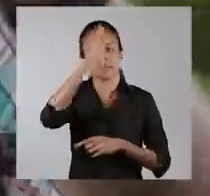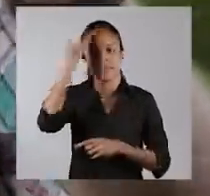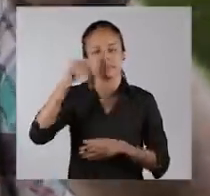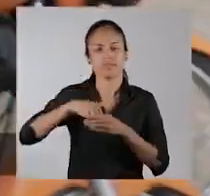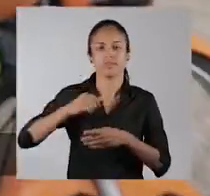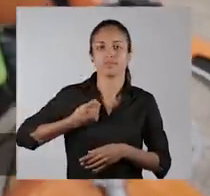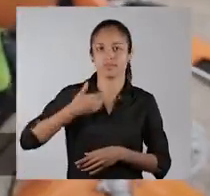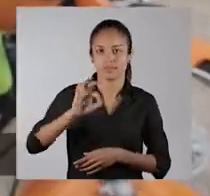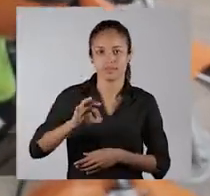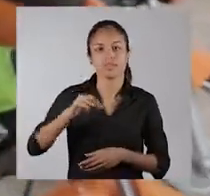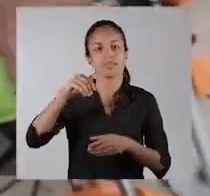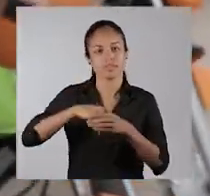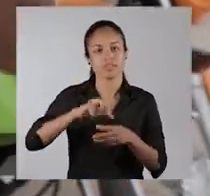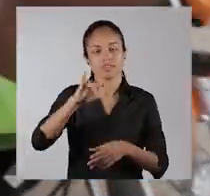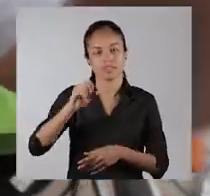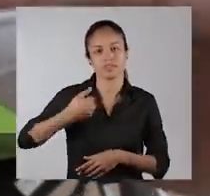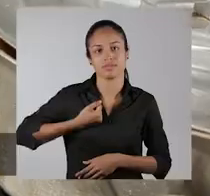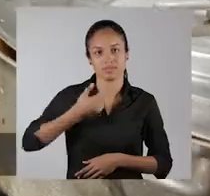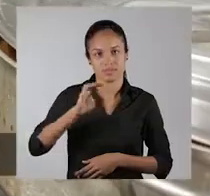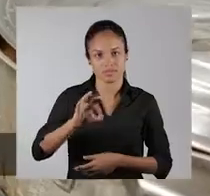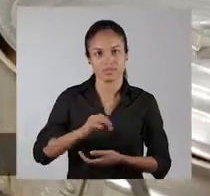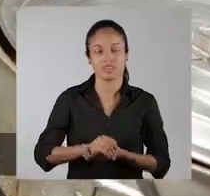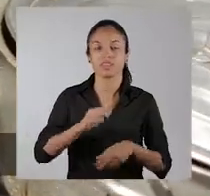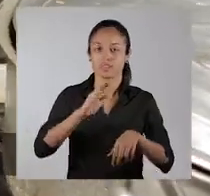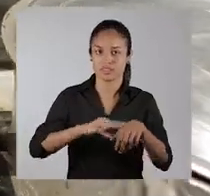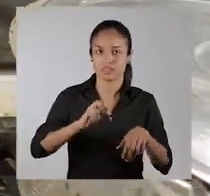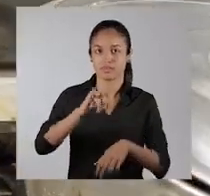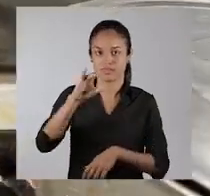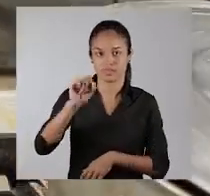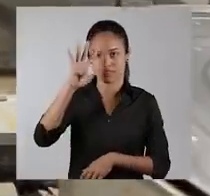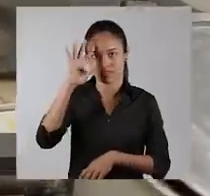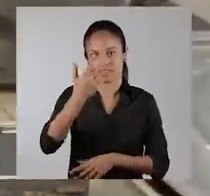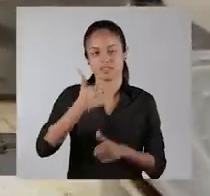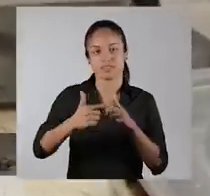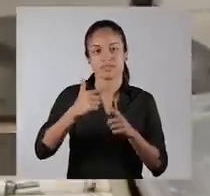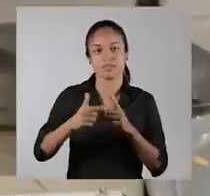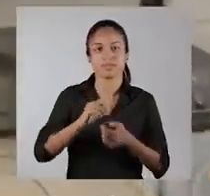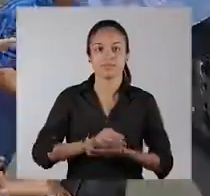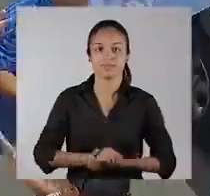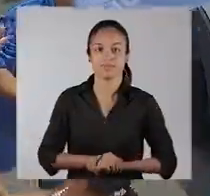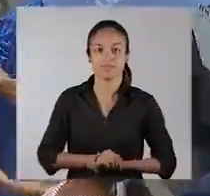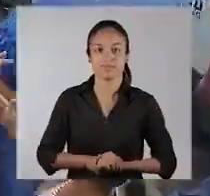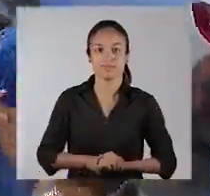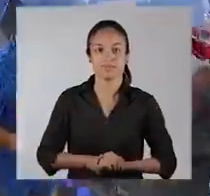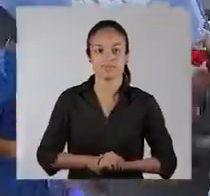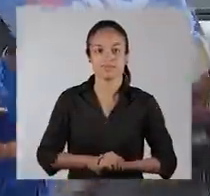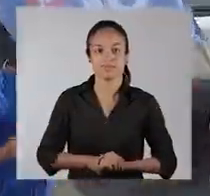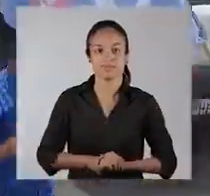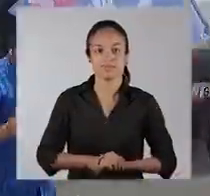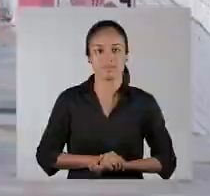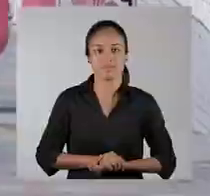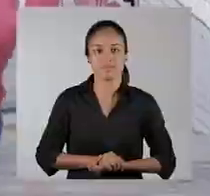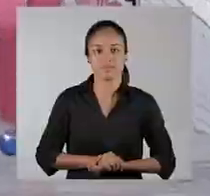Vote 10. Vote Silas. Vote 10. Chama o Silas que ele vai resolver. Chama o Silas que ele